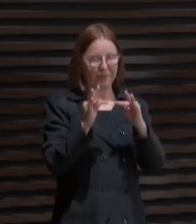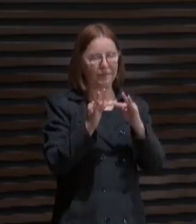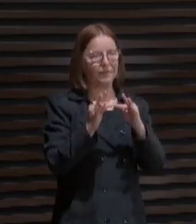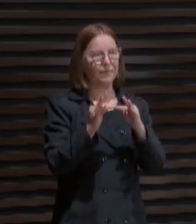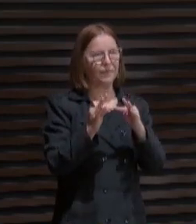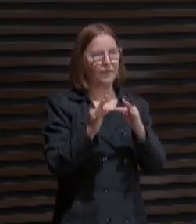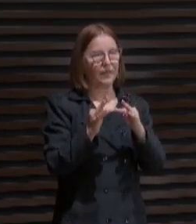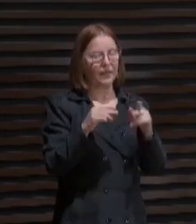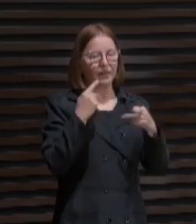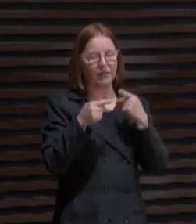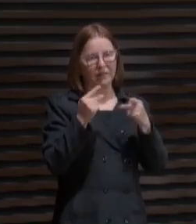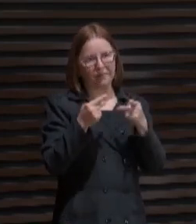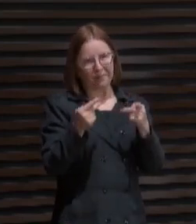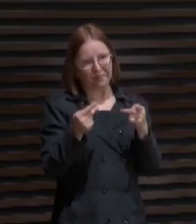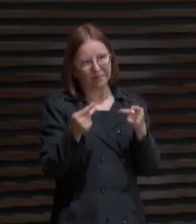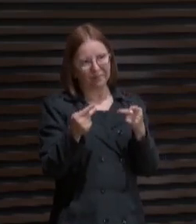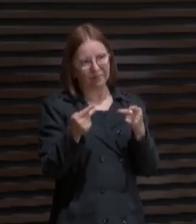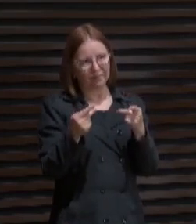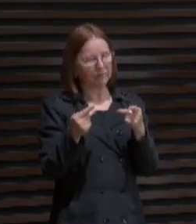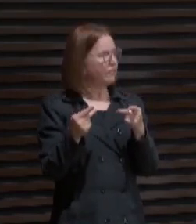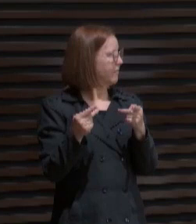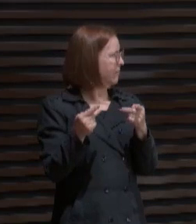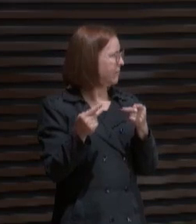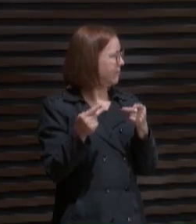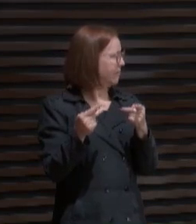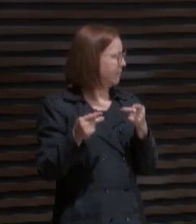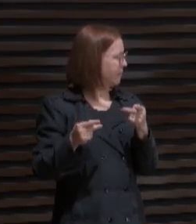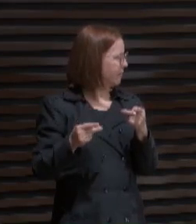e diz, olha, não há nenhuma embriaguez aqui.